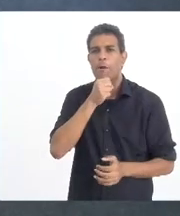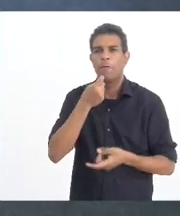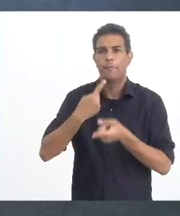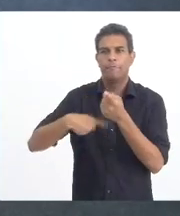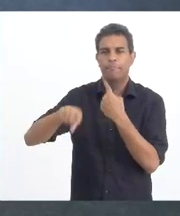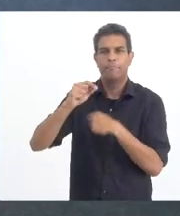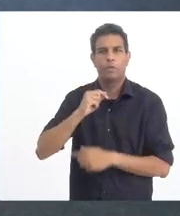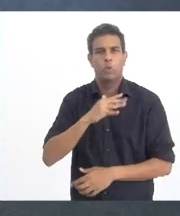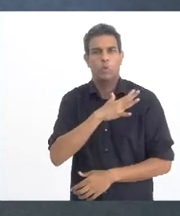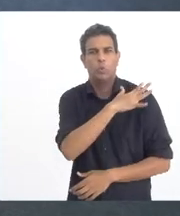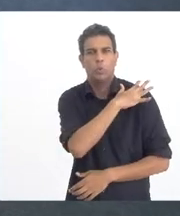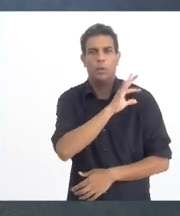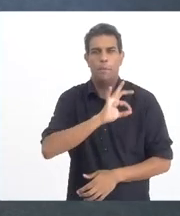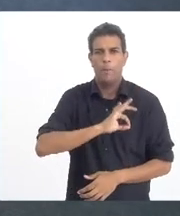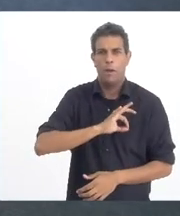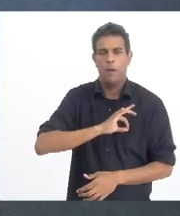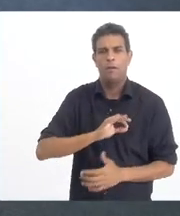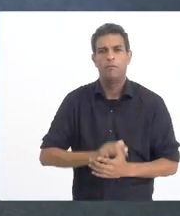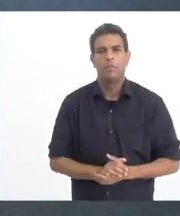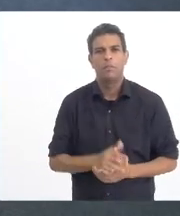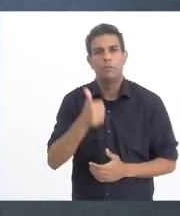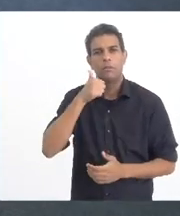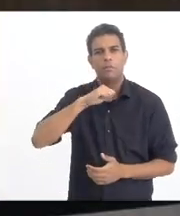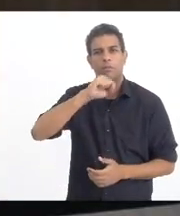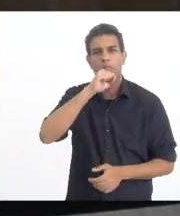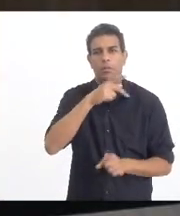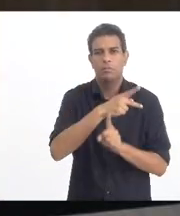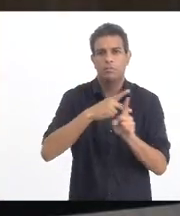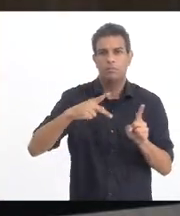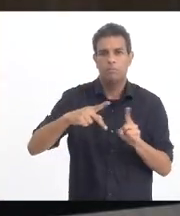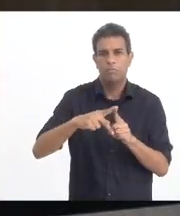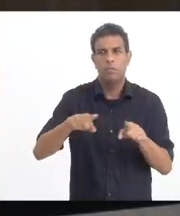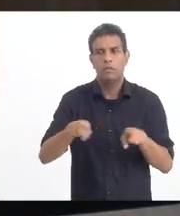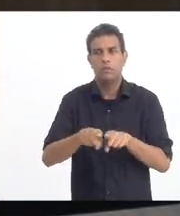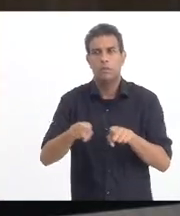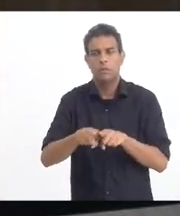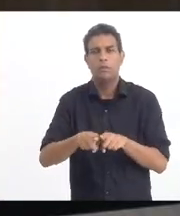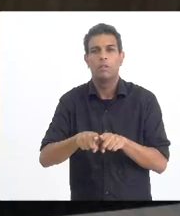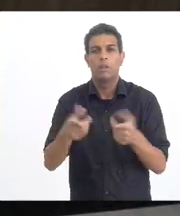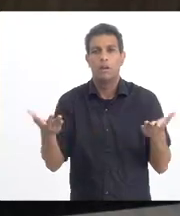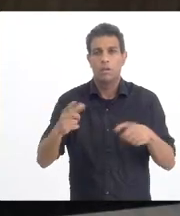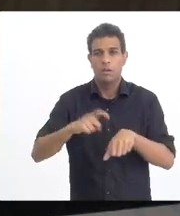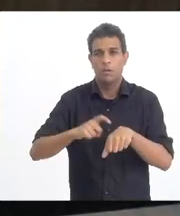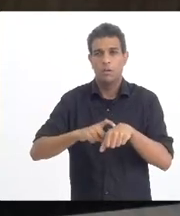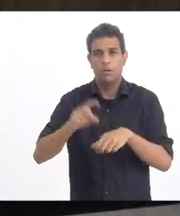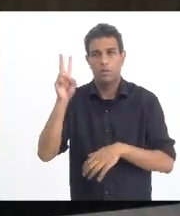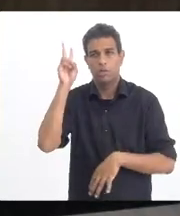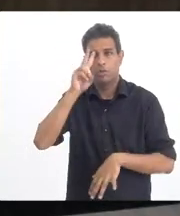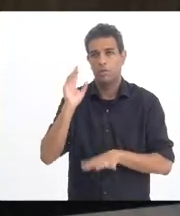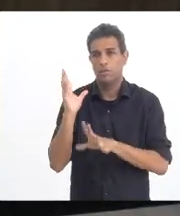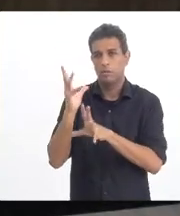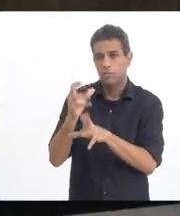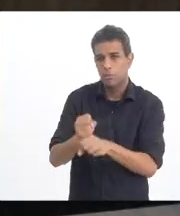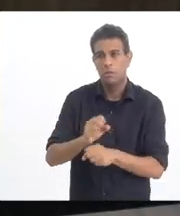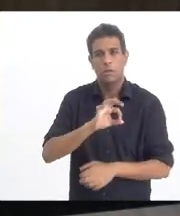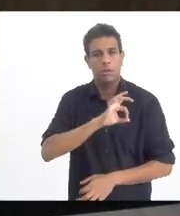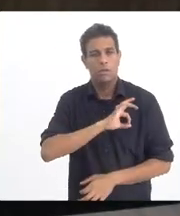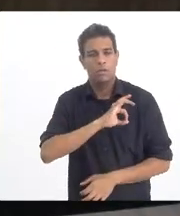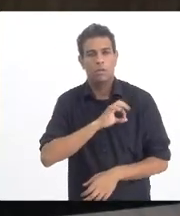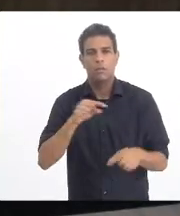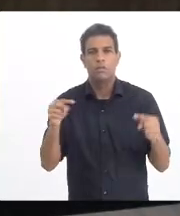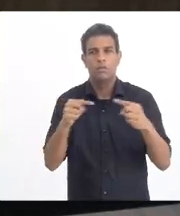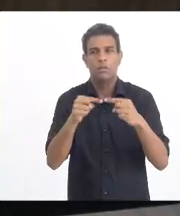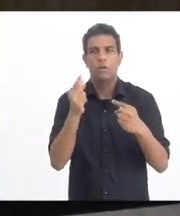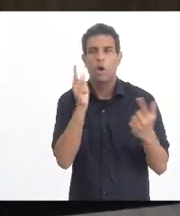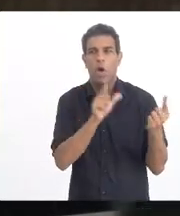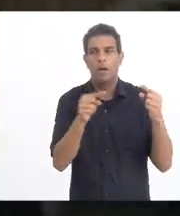PM, falecido, minha mãe é pensionista, meu pai é reformado por cota da PM. Então, eu tenho uma história dentro da Polícia Militar e eu vi